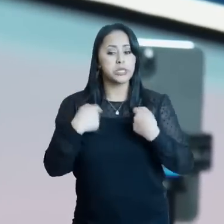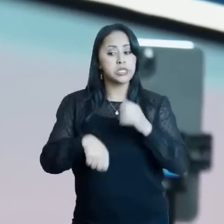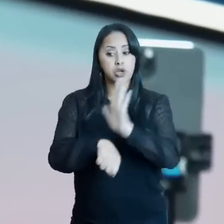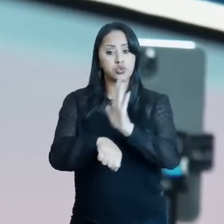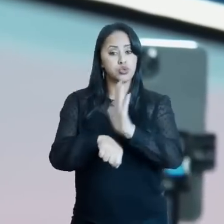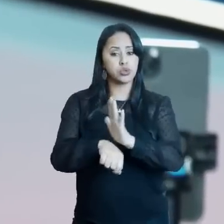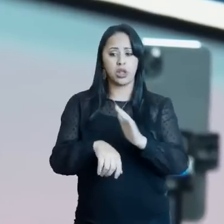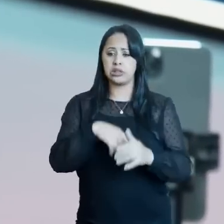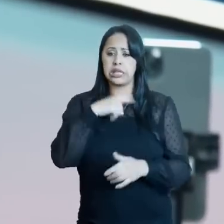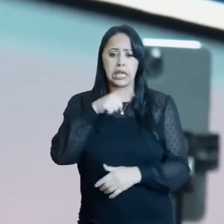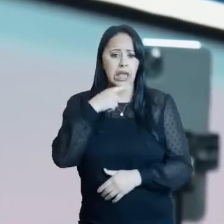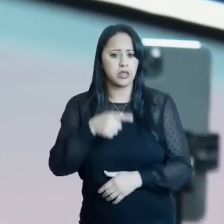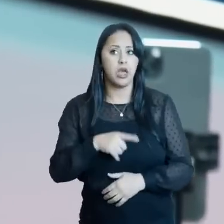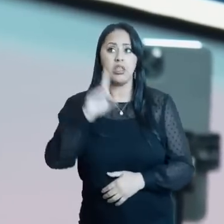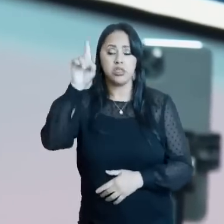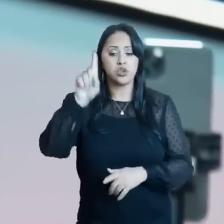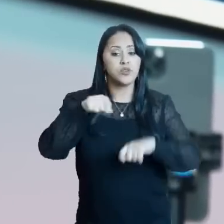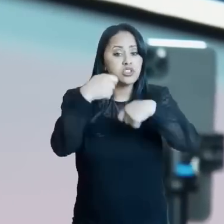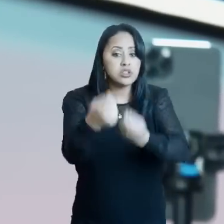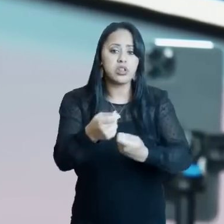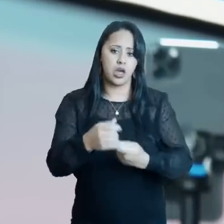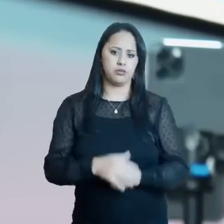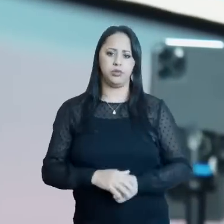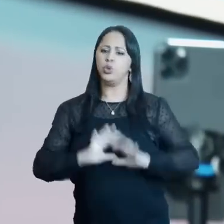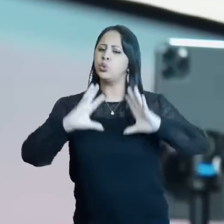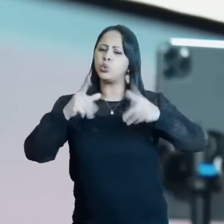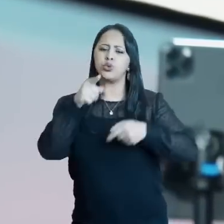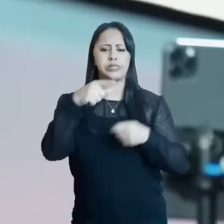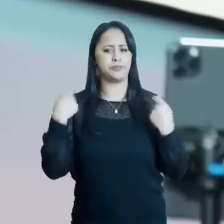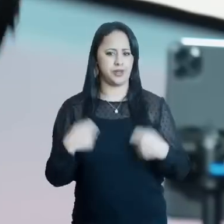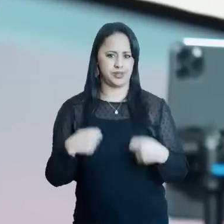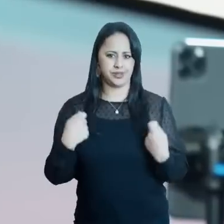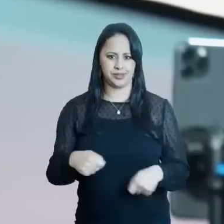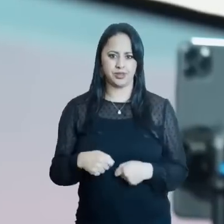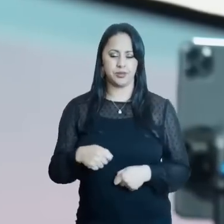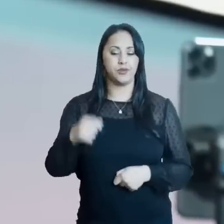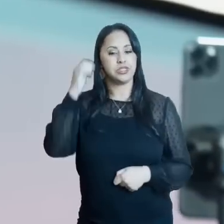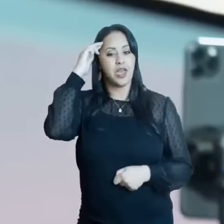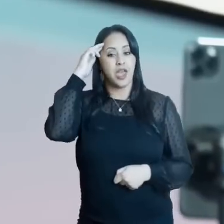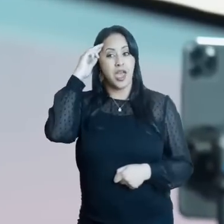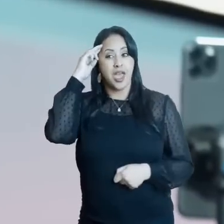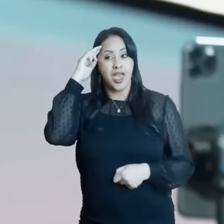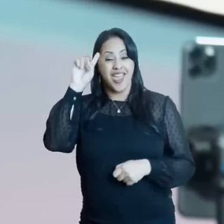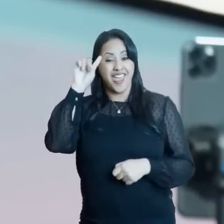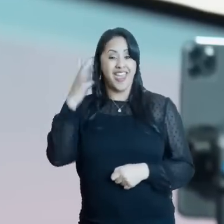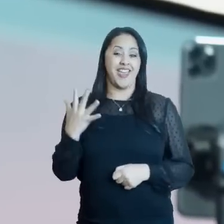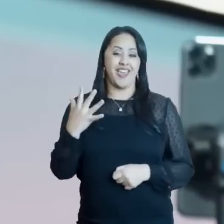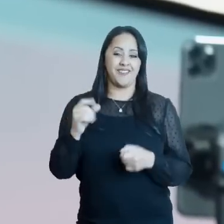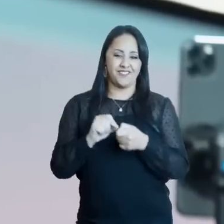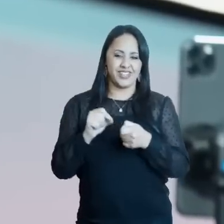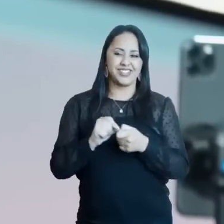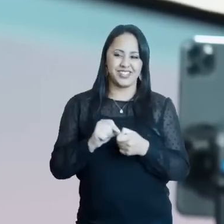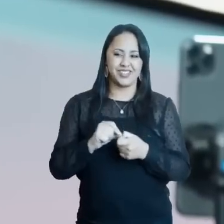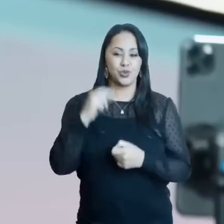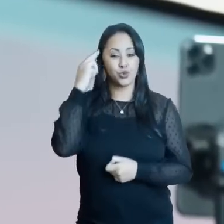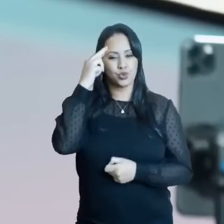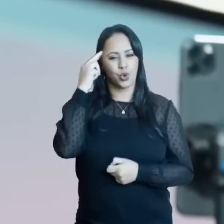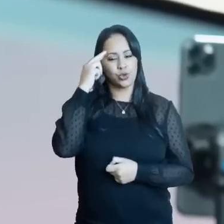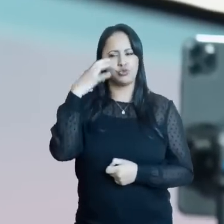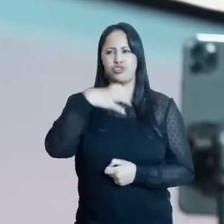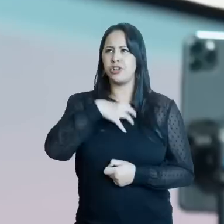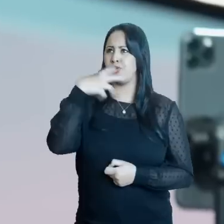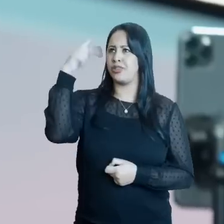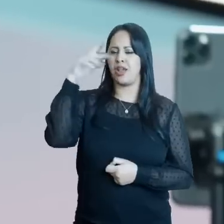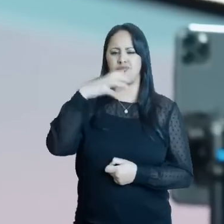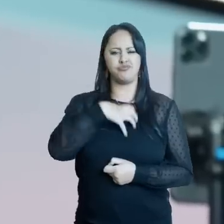você consegue. Deus vai prover de tudo o que for necessário para você poder fazer aquilo acontecer. E ele vai fazer, do jeito dele, da